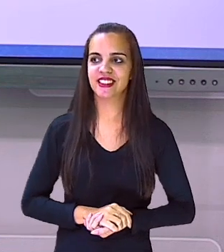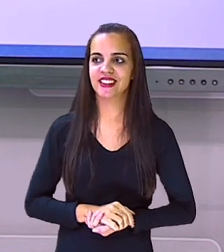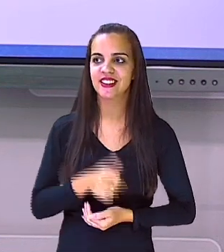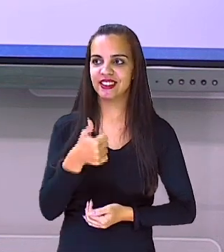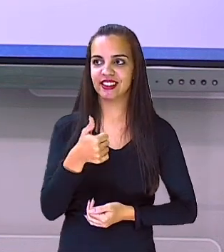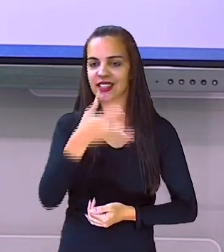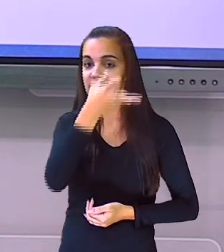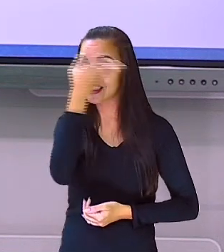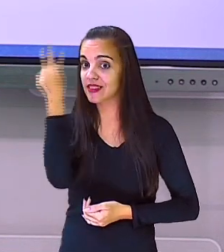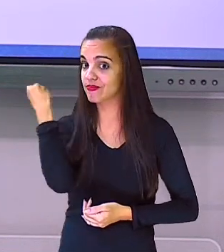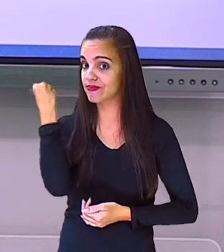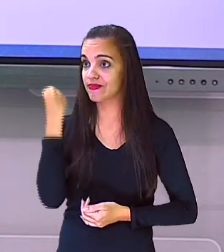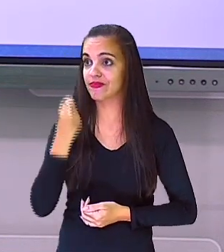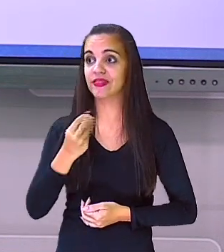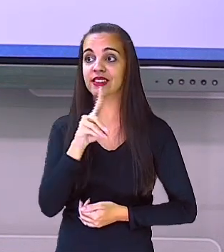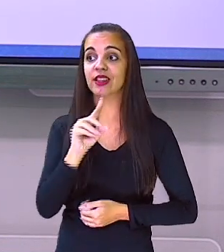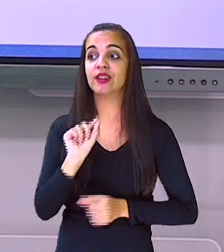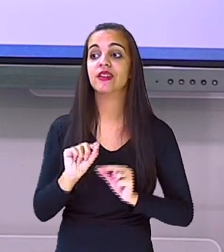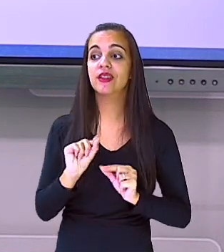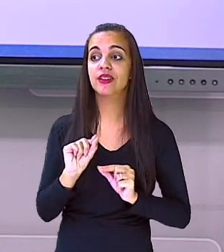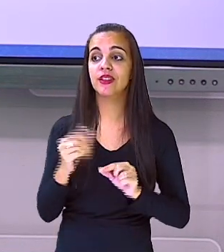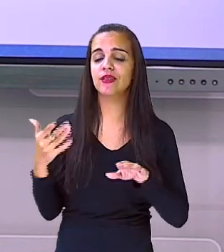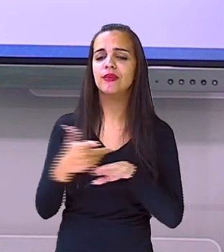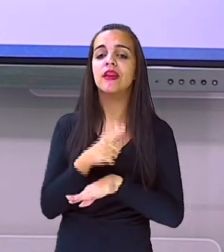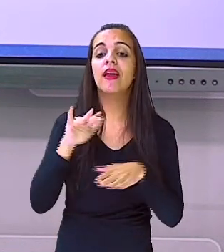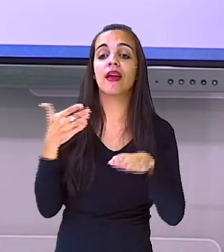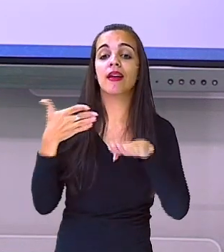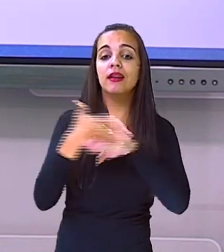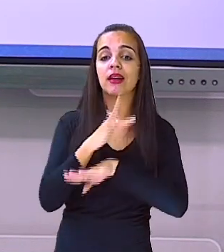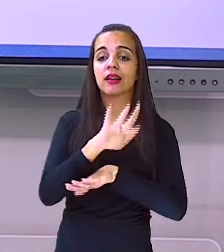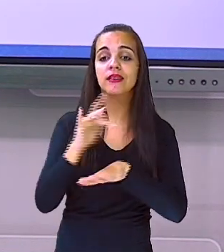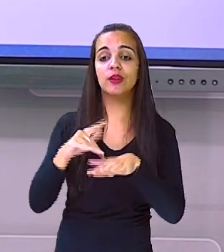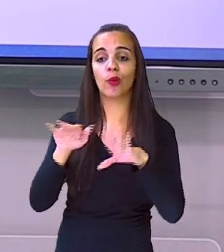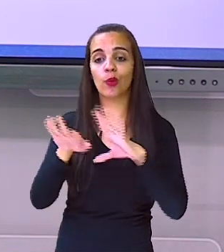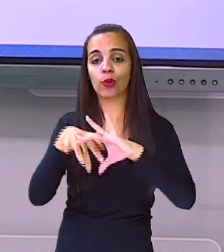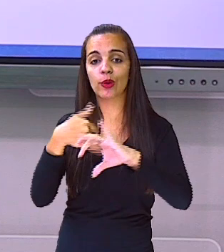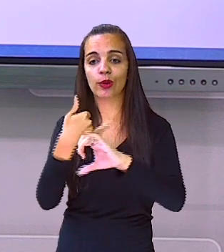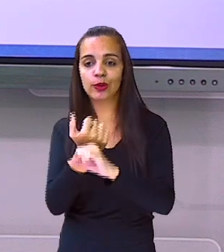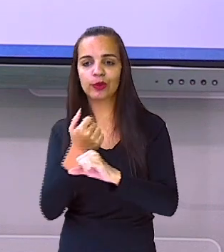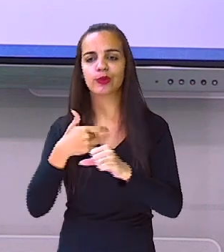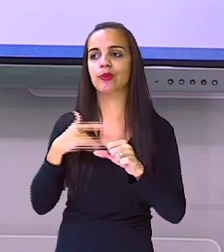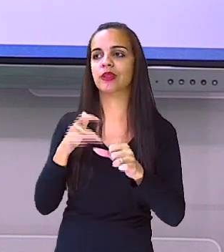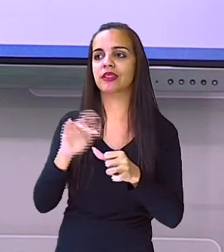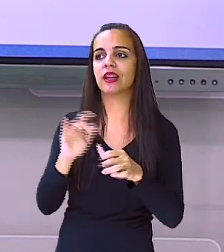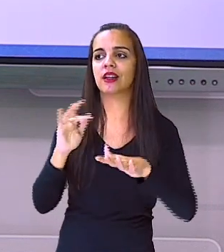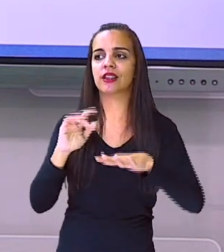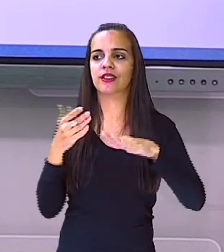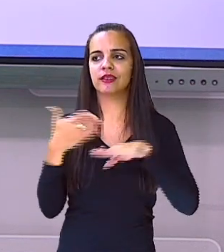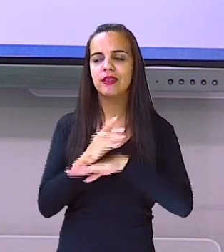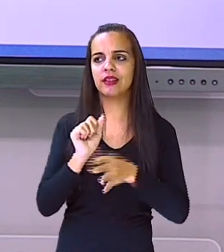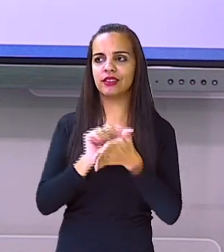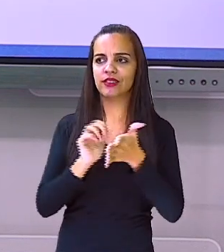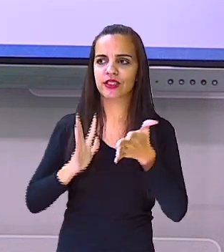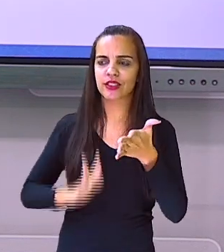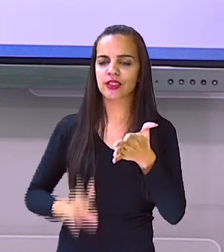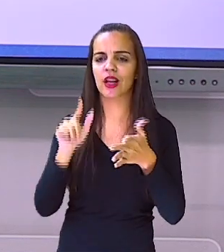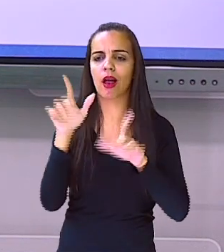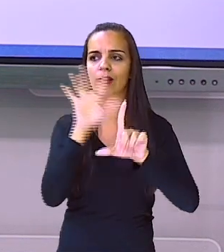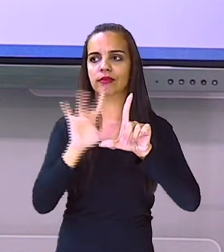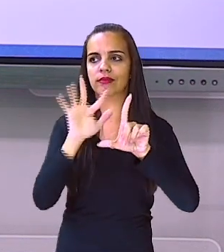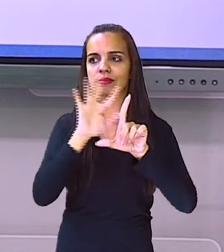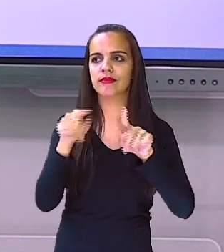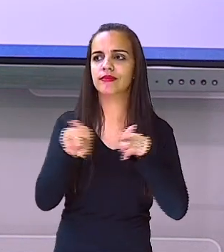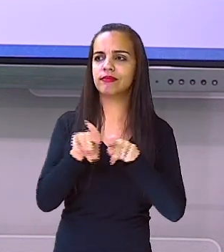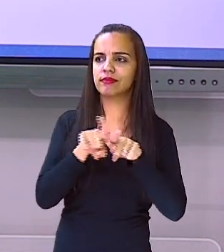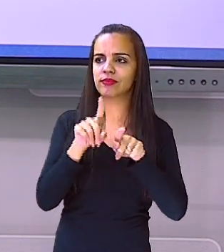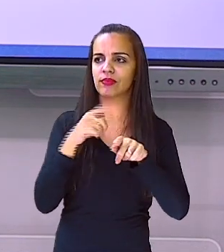Não se esqueçam, se inscrevam aí no nosso canal no YouTube, SMedGV, façam as nossas atividades, ativem o sininho lá no nosso